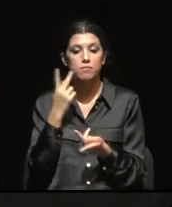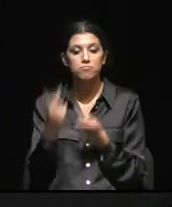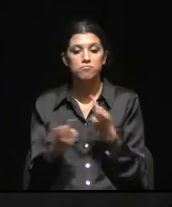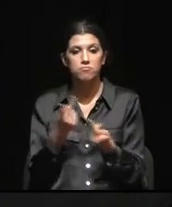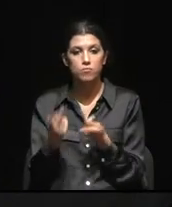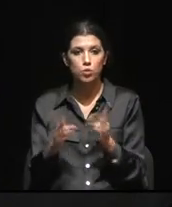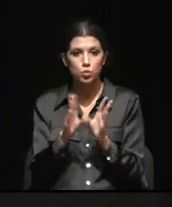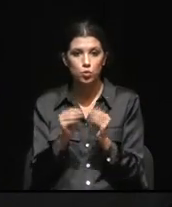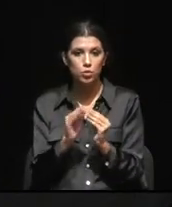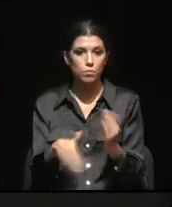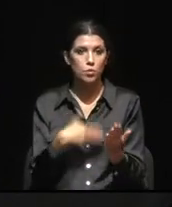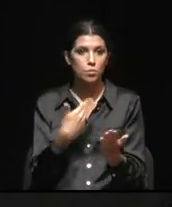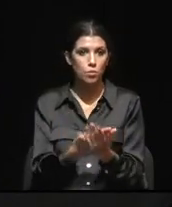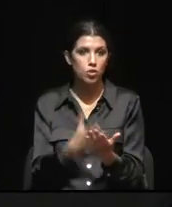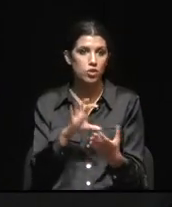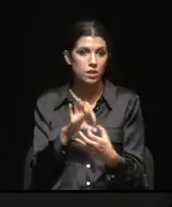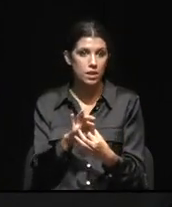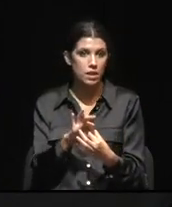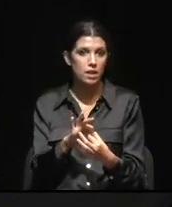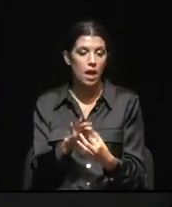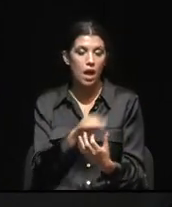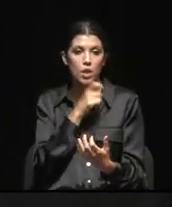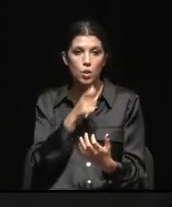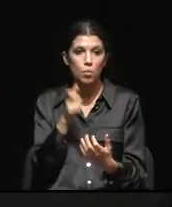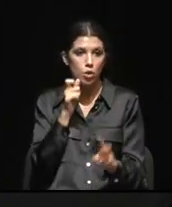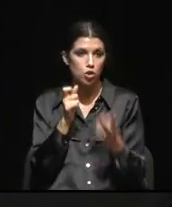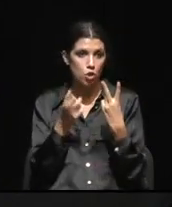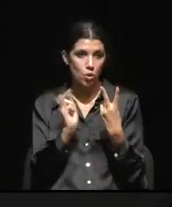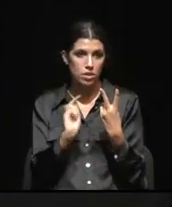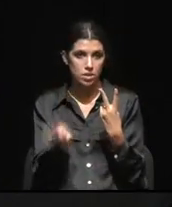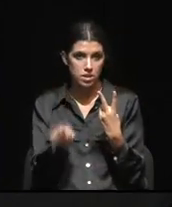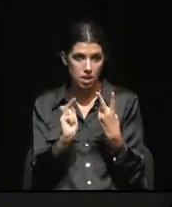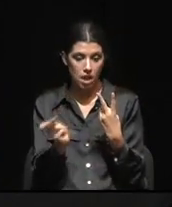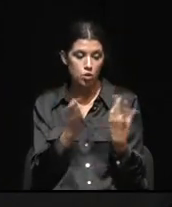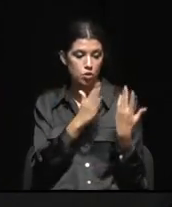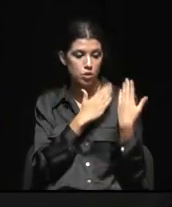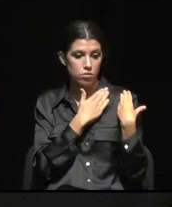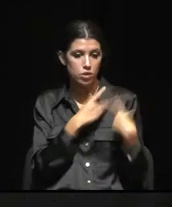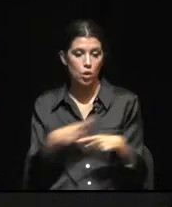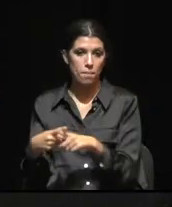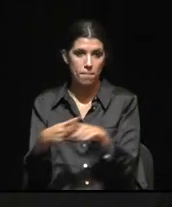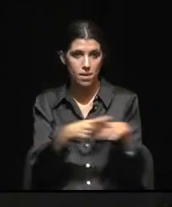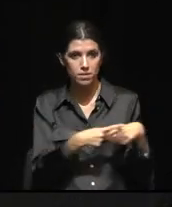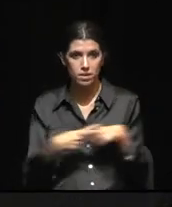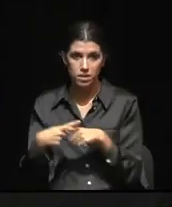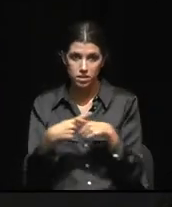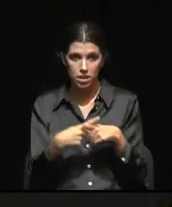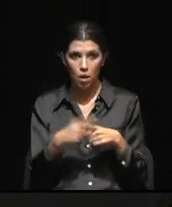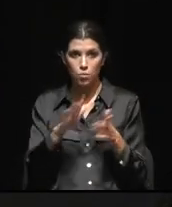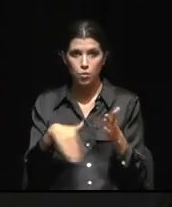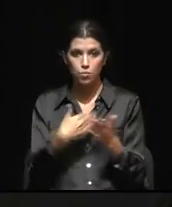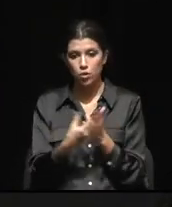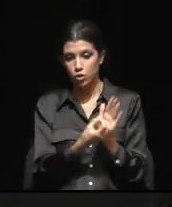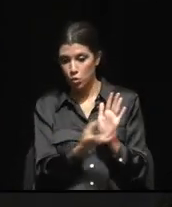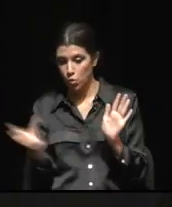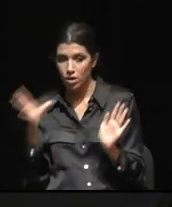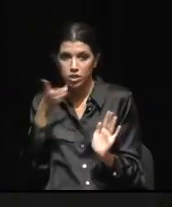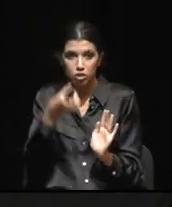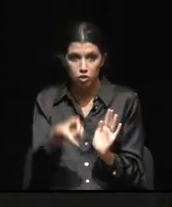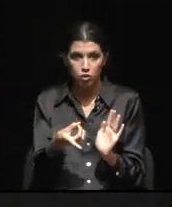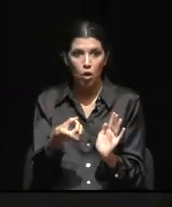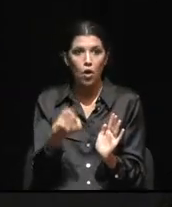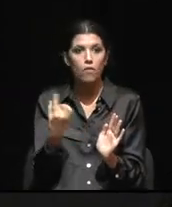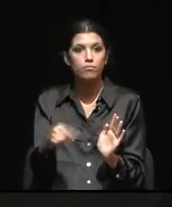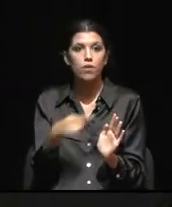conjunta das propostas relativas à Assunção de compromissos plurianuais e repartição de encargos elas são nove propostas eu vou para já